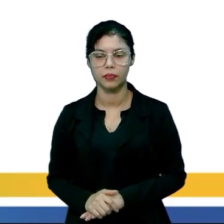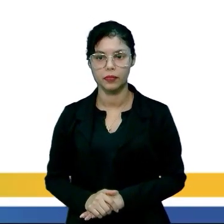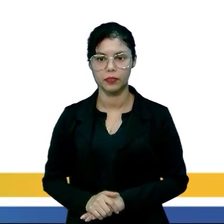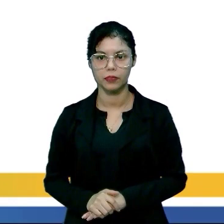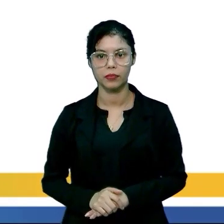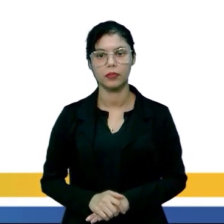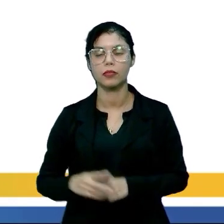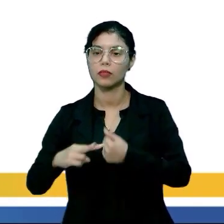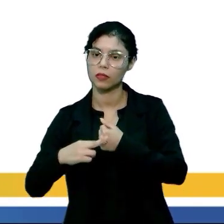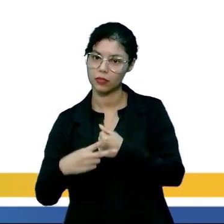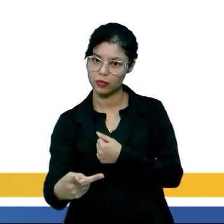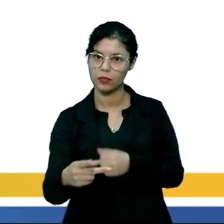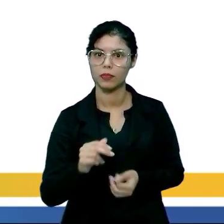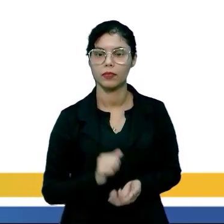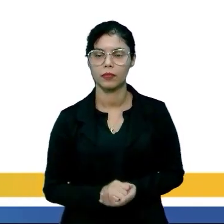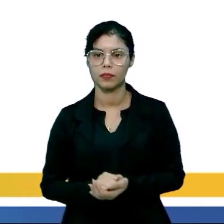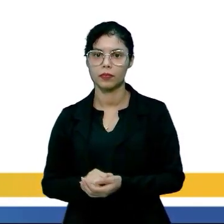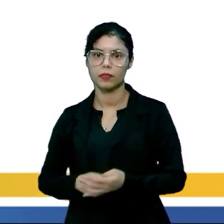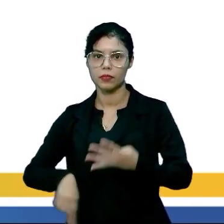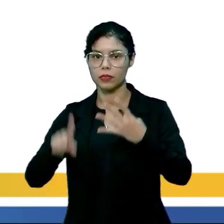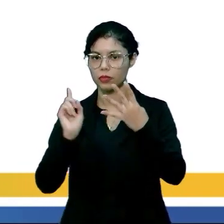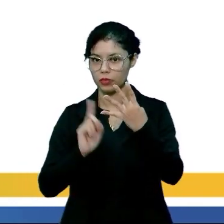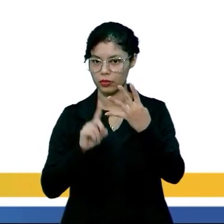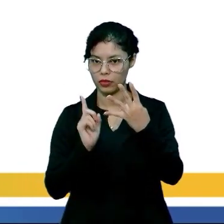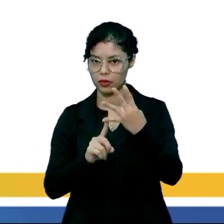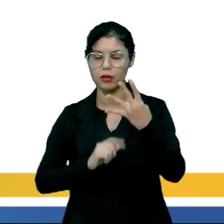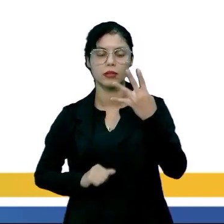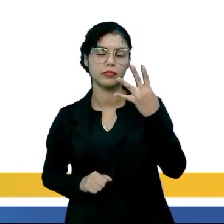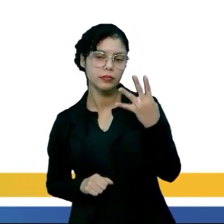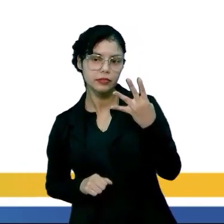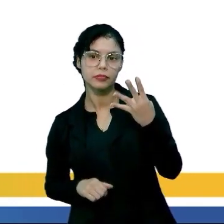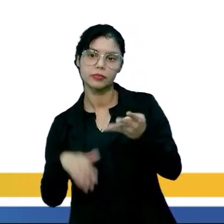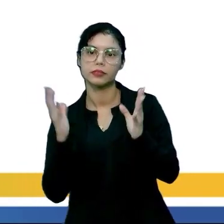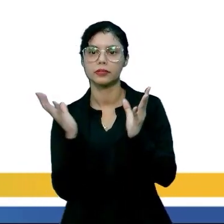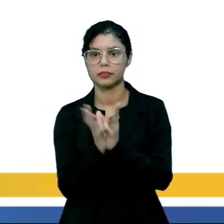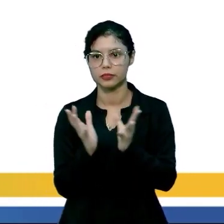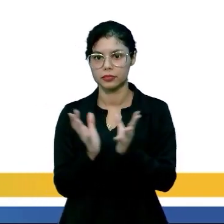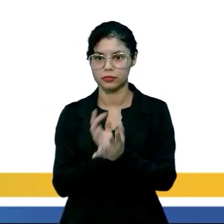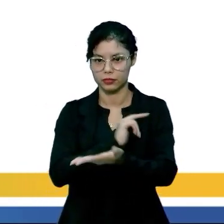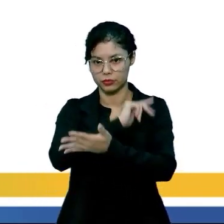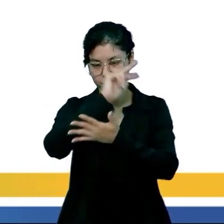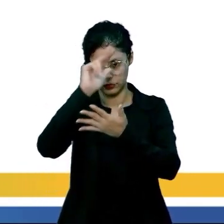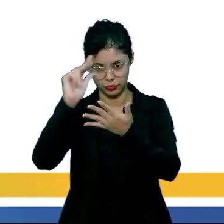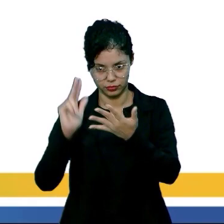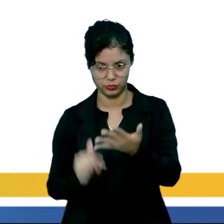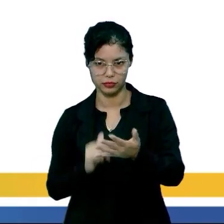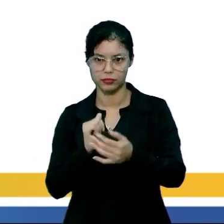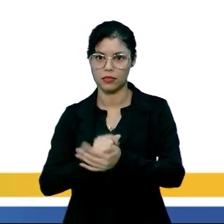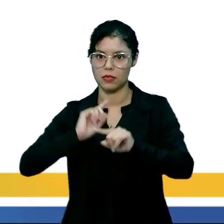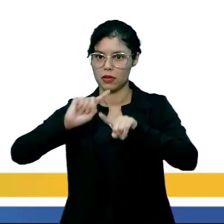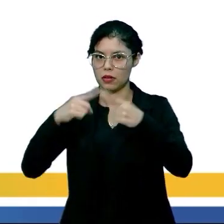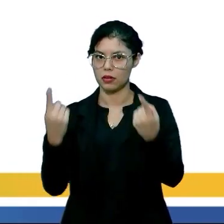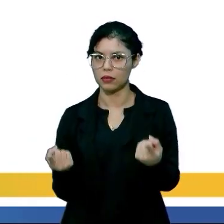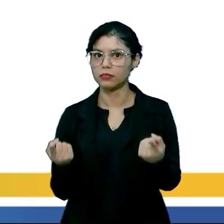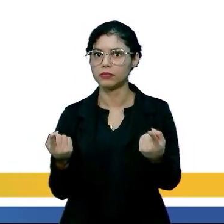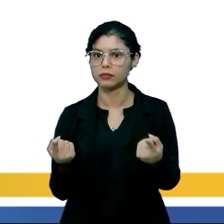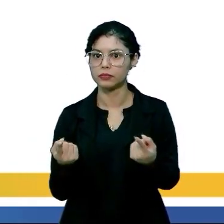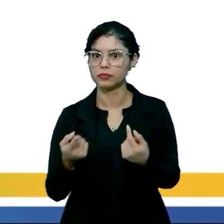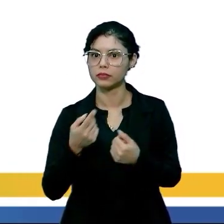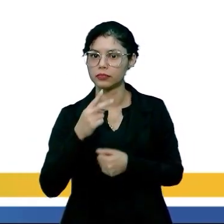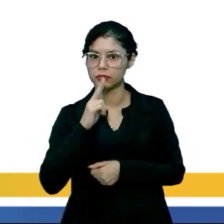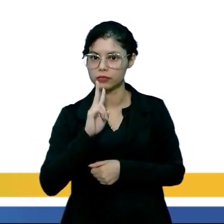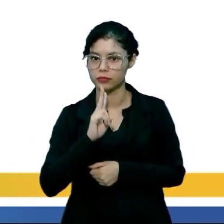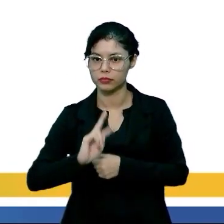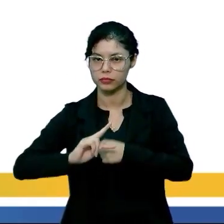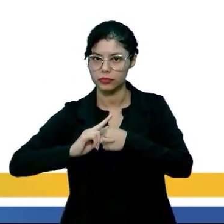E, consequentemente, chegamos aí numa angiospermas, que é o grupo mais diversificado. Qual é a novidade evolutiva?